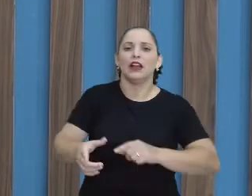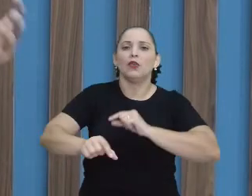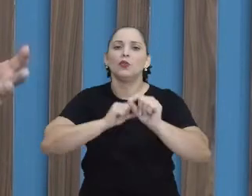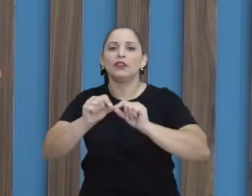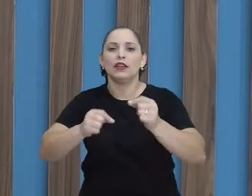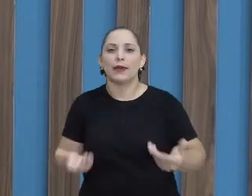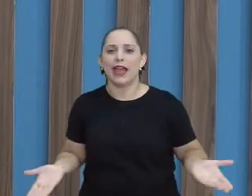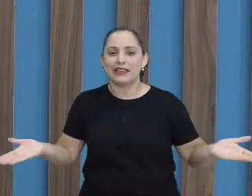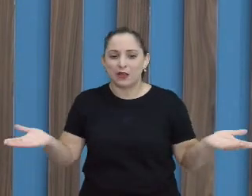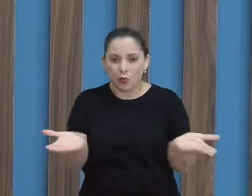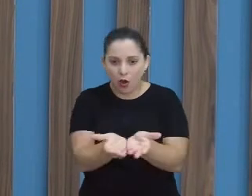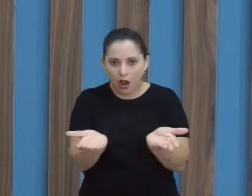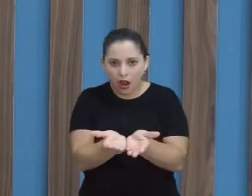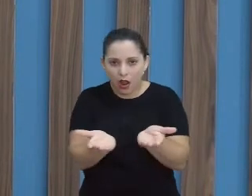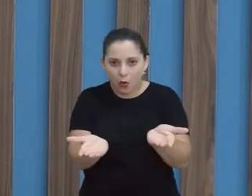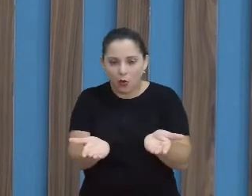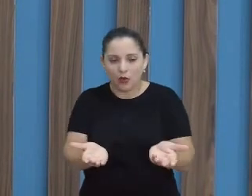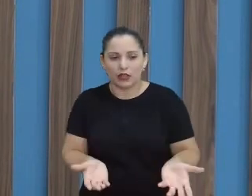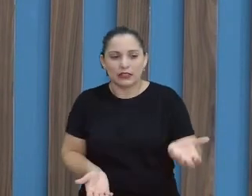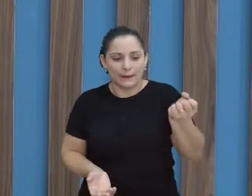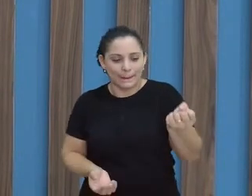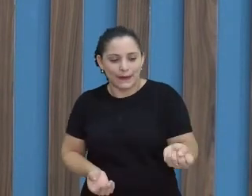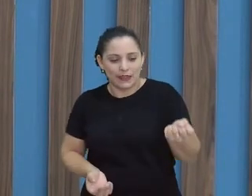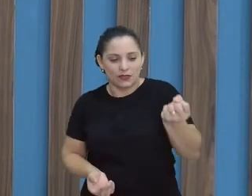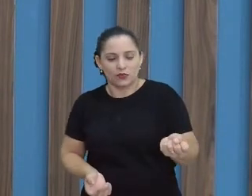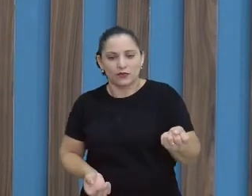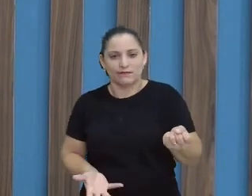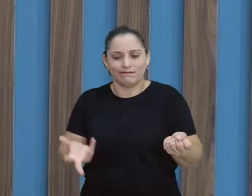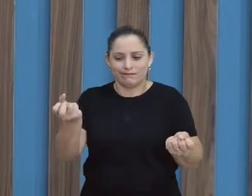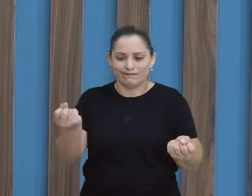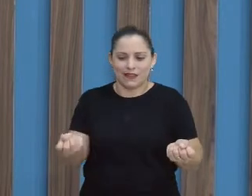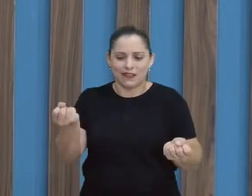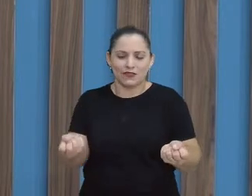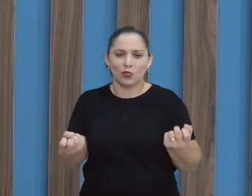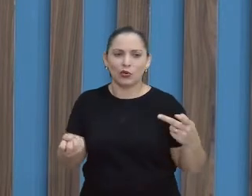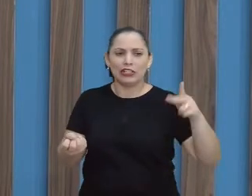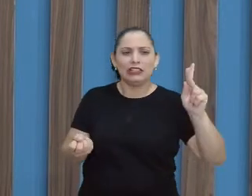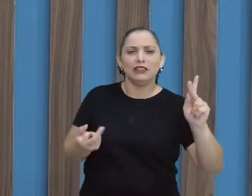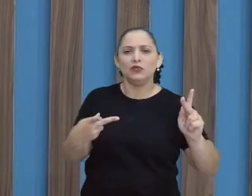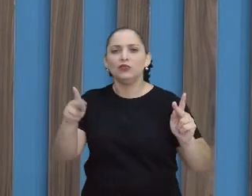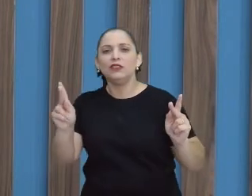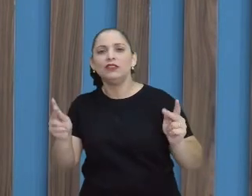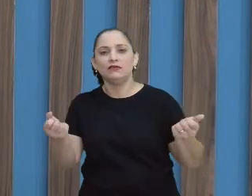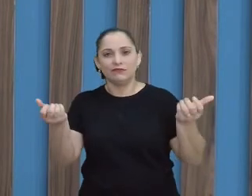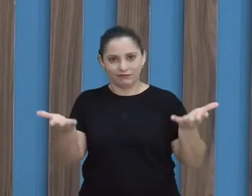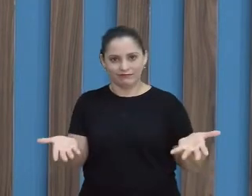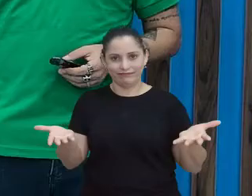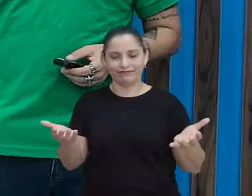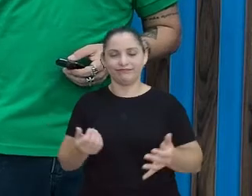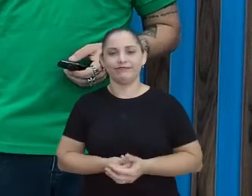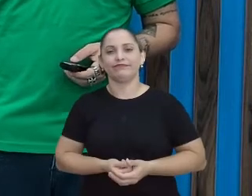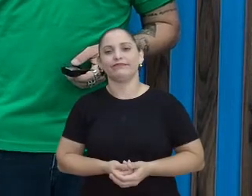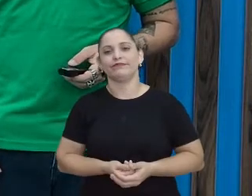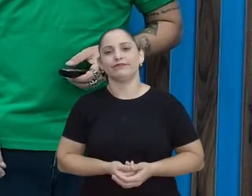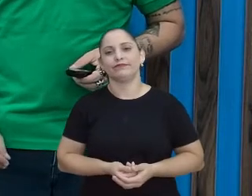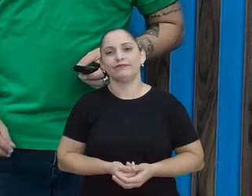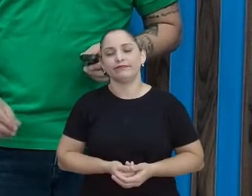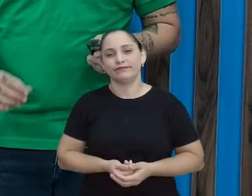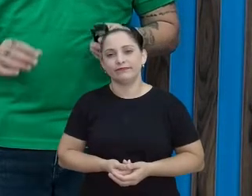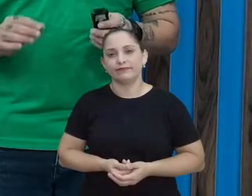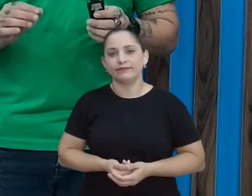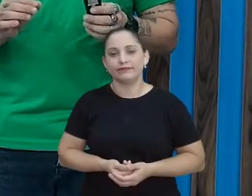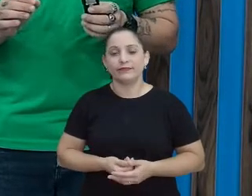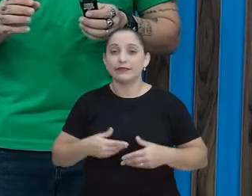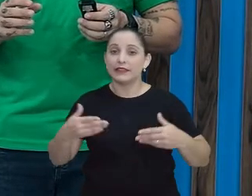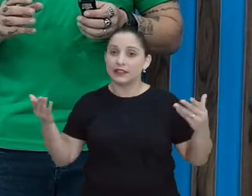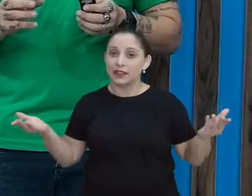esse pezinho tem que ter tantos quilos, por exemplo, tá? E aí a gente vai elevando o nível aos poucos, tá bom? Valeu, Pedro. Então,